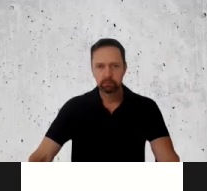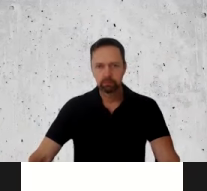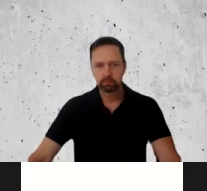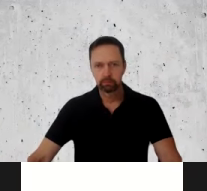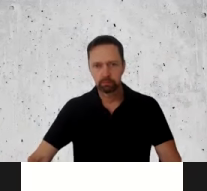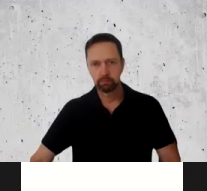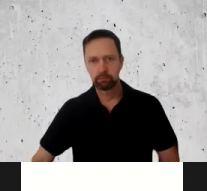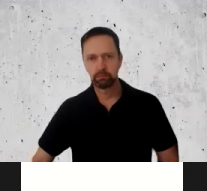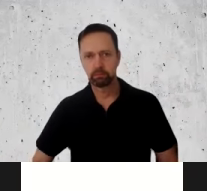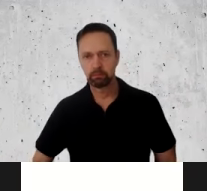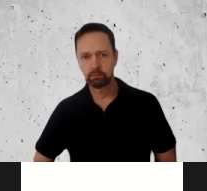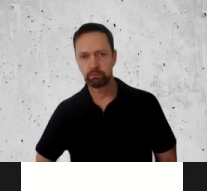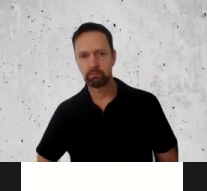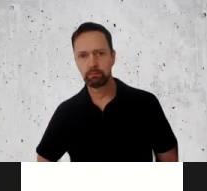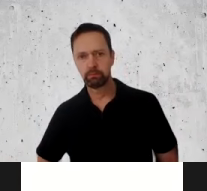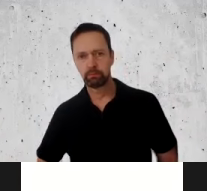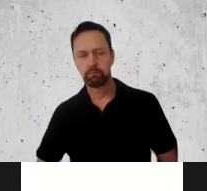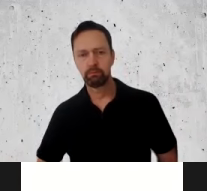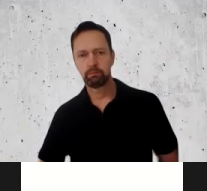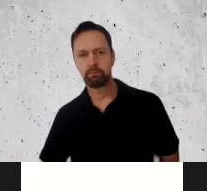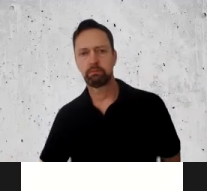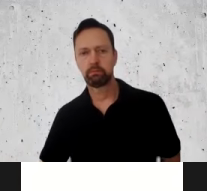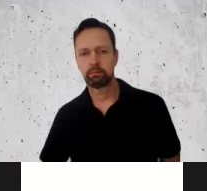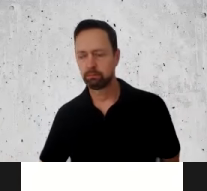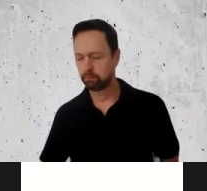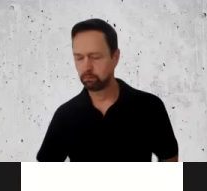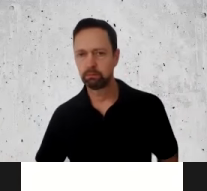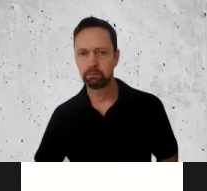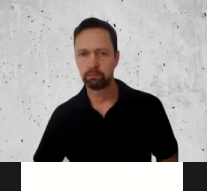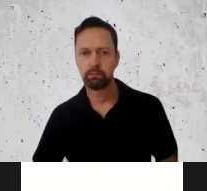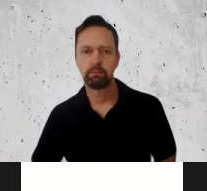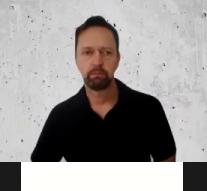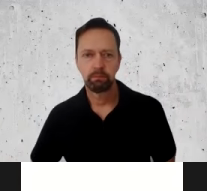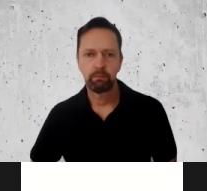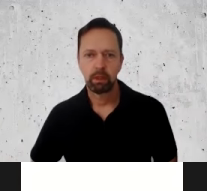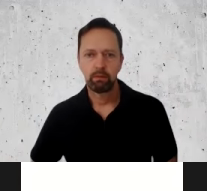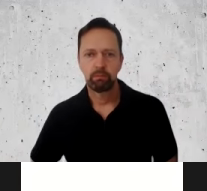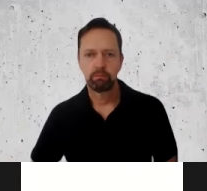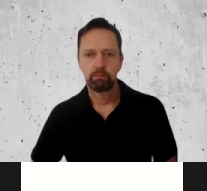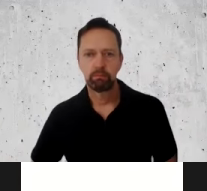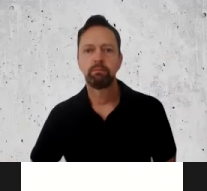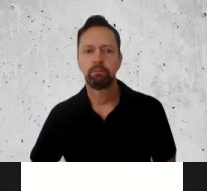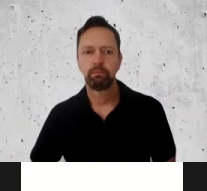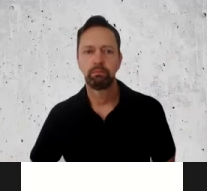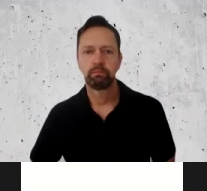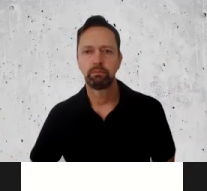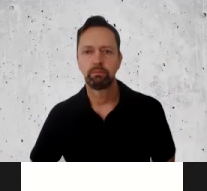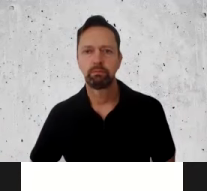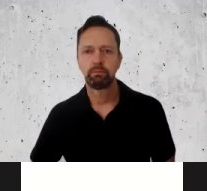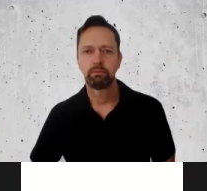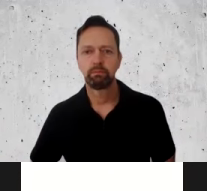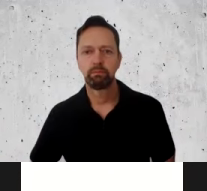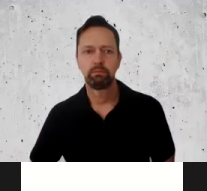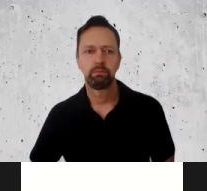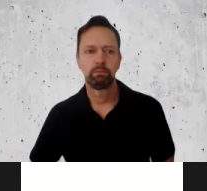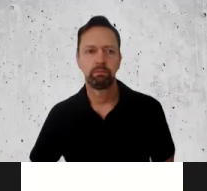impacto. Aí você vai avaliar se isso é bom, se não é bom, é algo que está completamente fora do escopo do trabalho. Só para completar, só um comentário, pra não